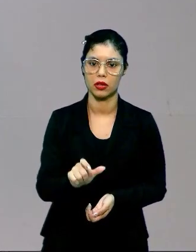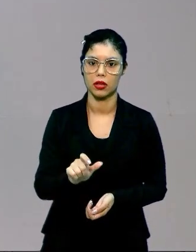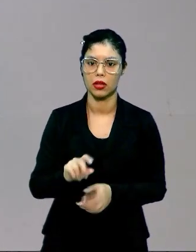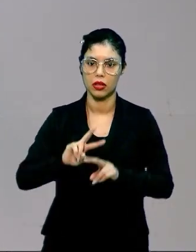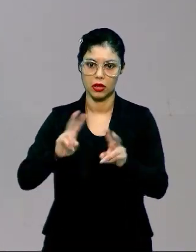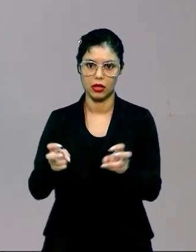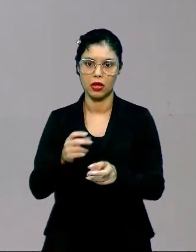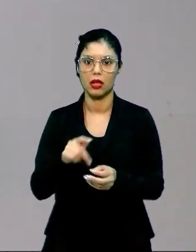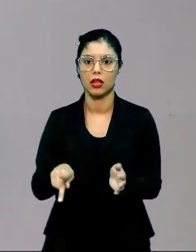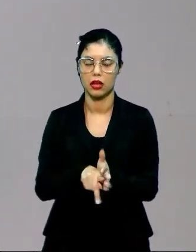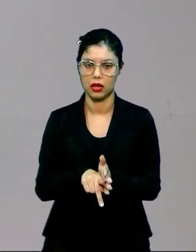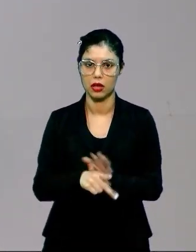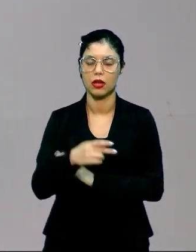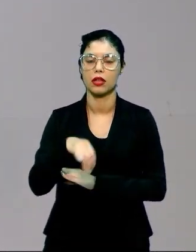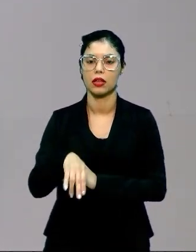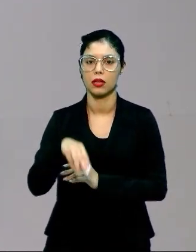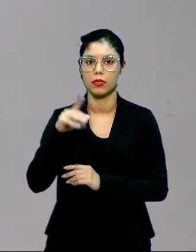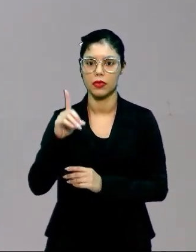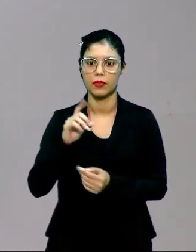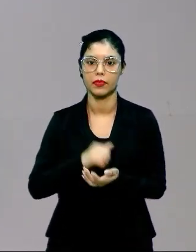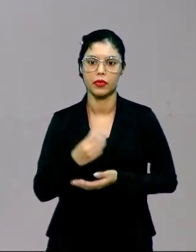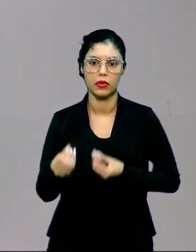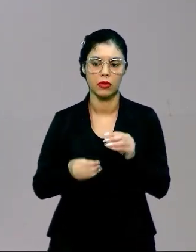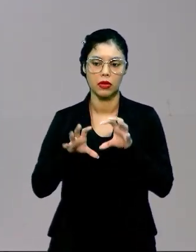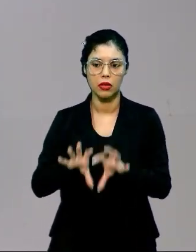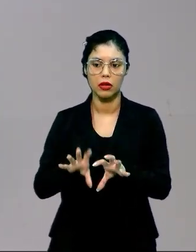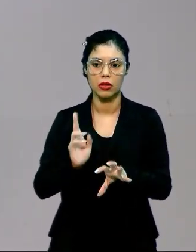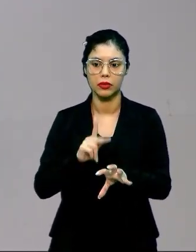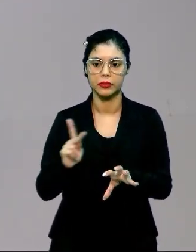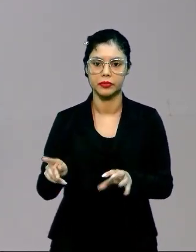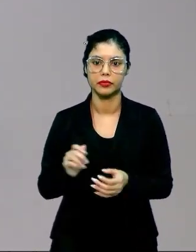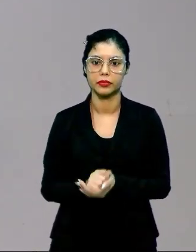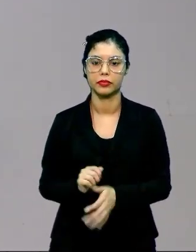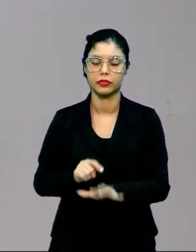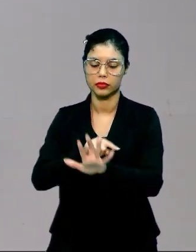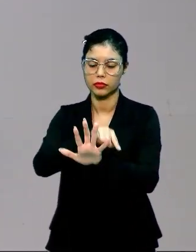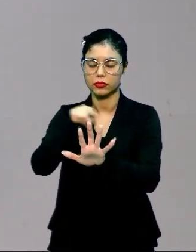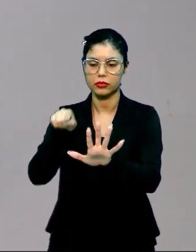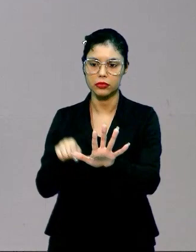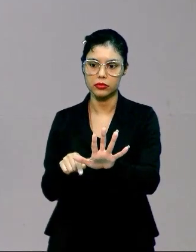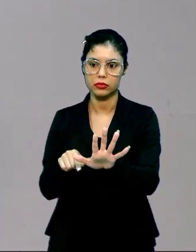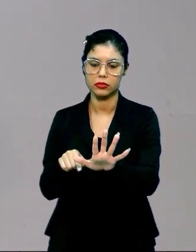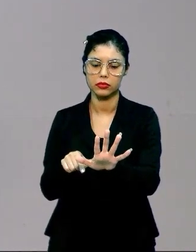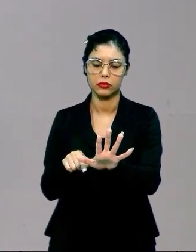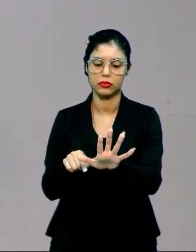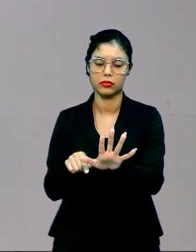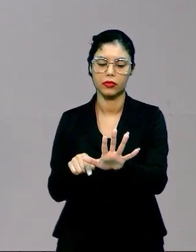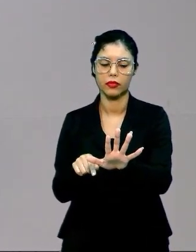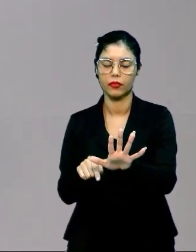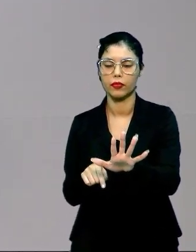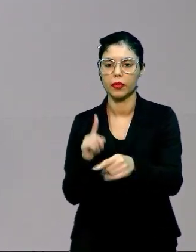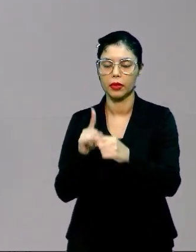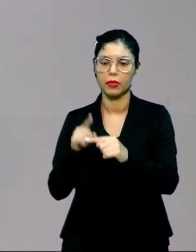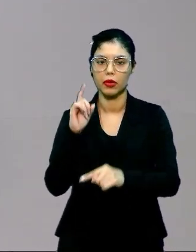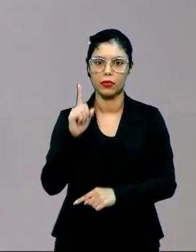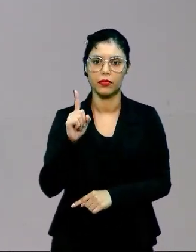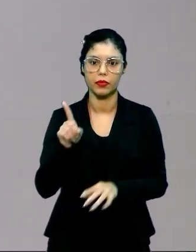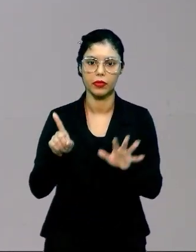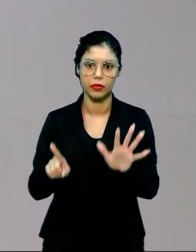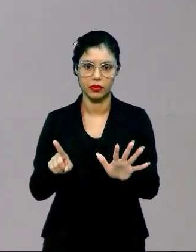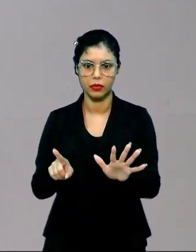termo que corresponde à mediana. Como assim, professor? Se eu tiver 5 termos, 5 é um número ímpar. 5 mais